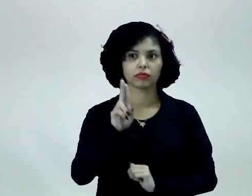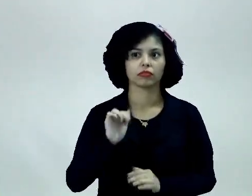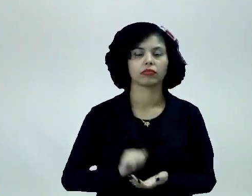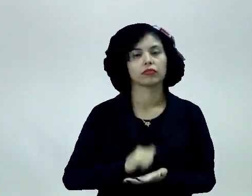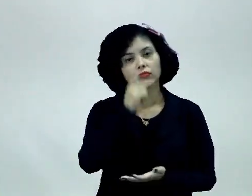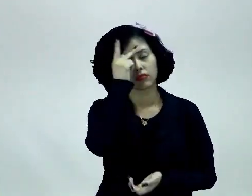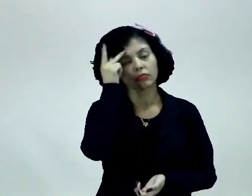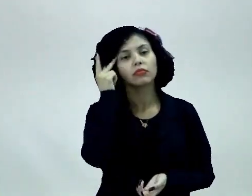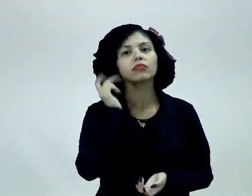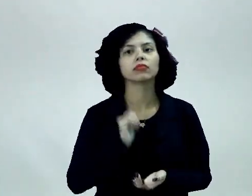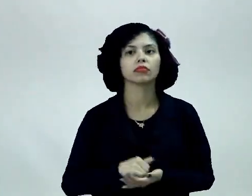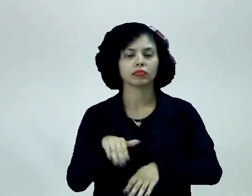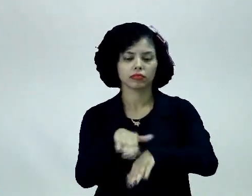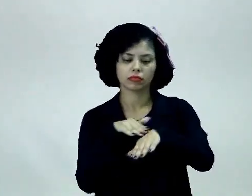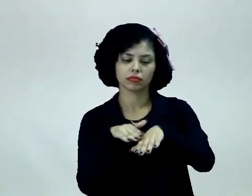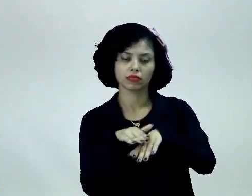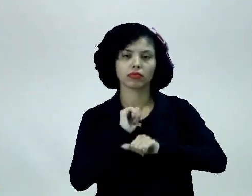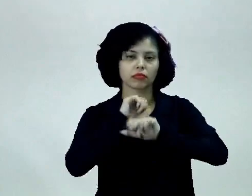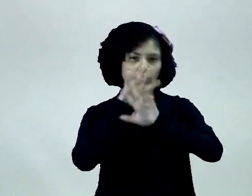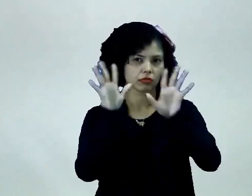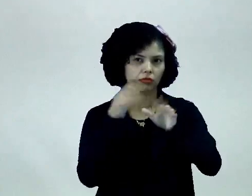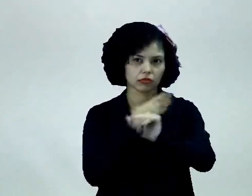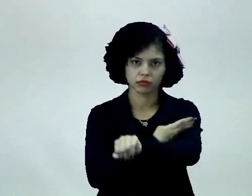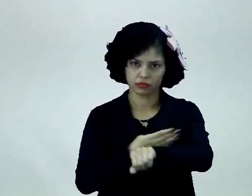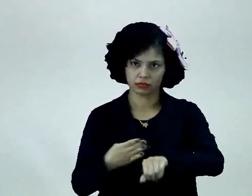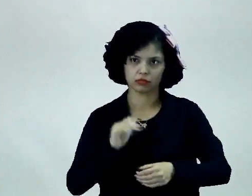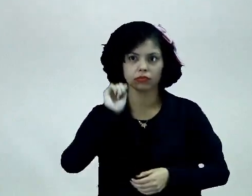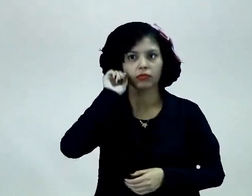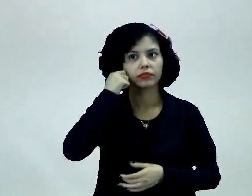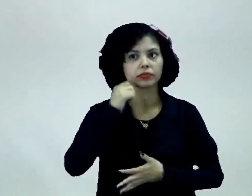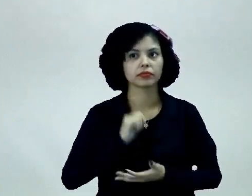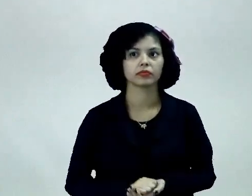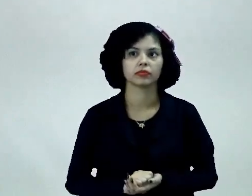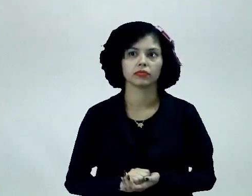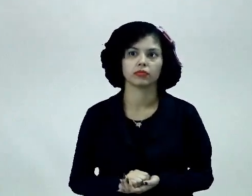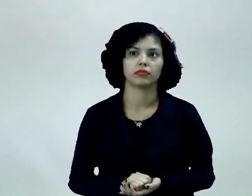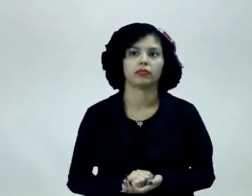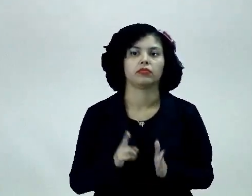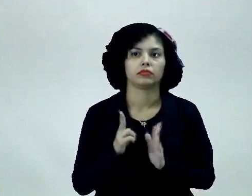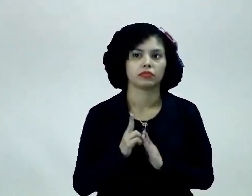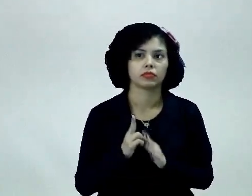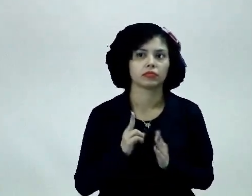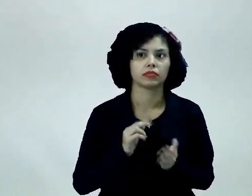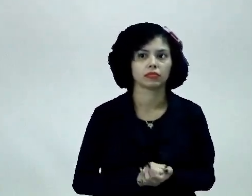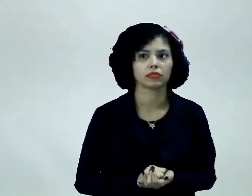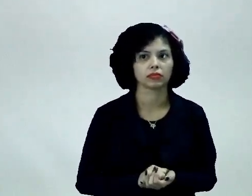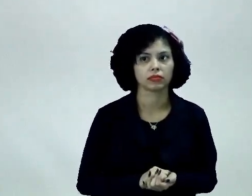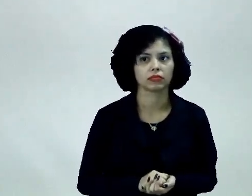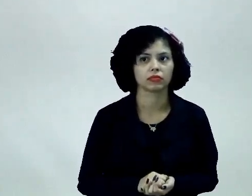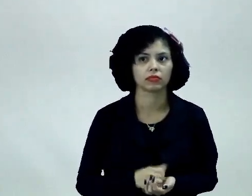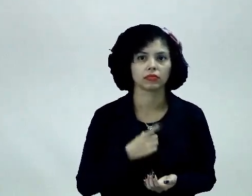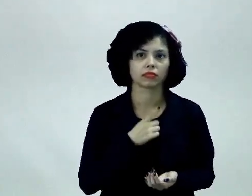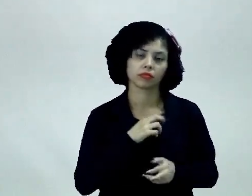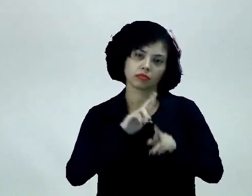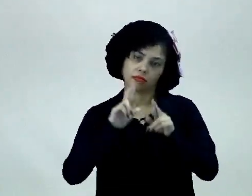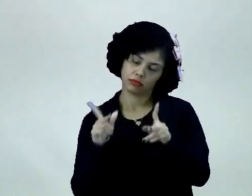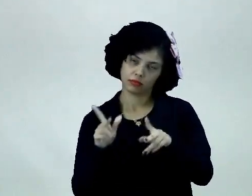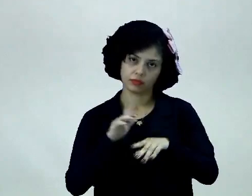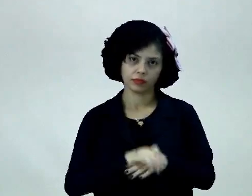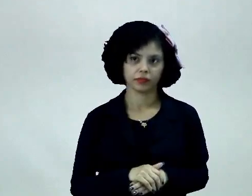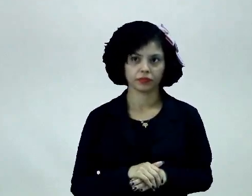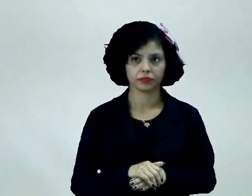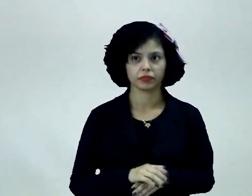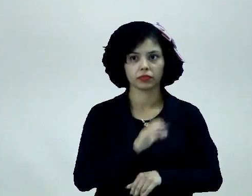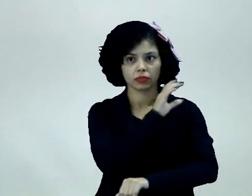as pessoas aí de pele clara, de pele branca. Então, os negros e os índios, que eram diferentes,